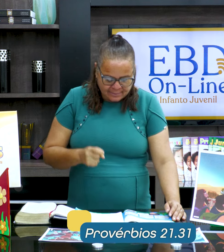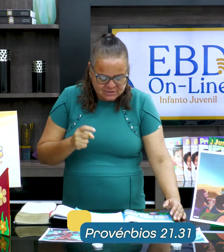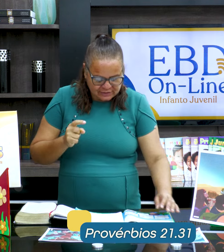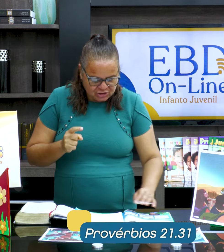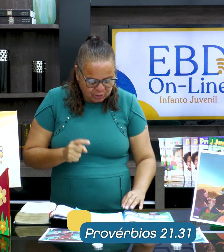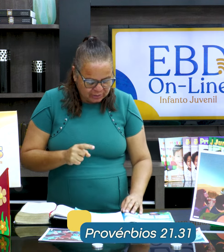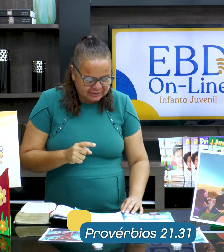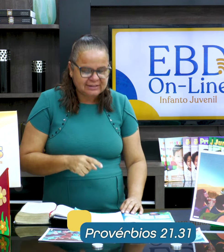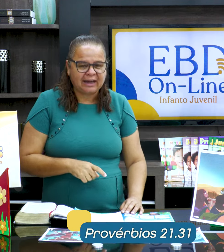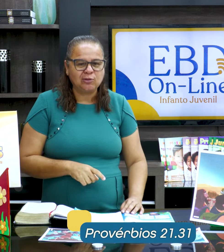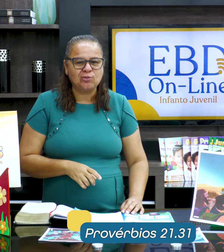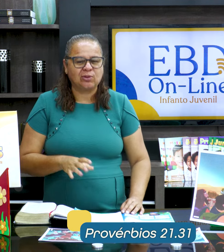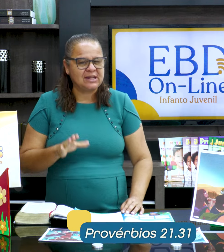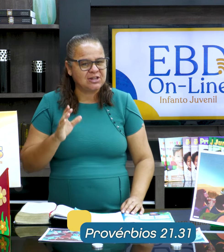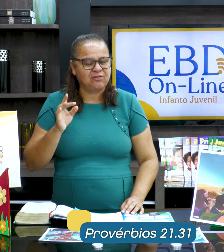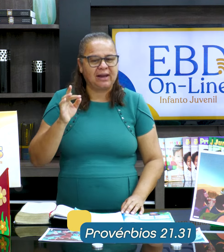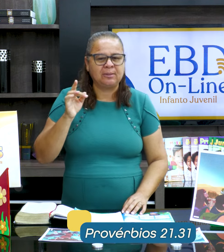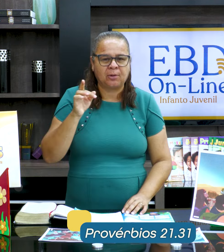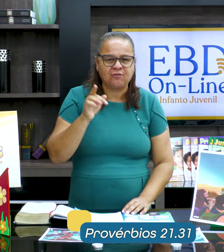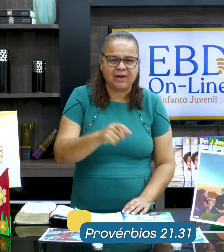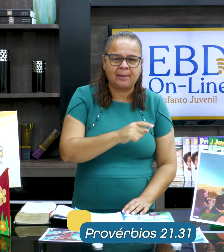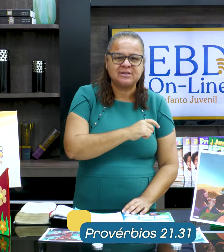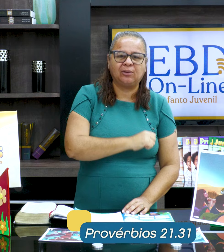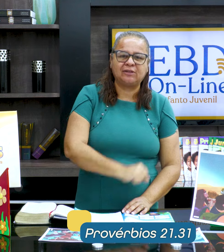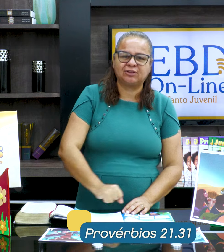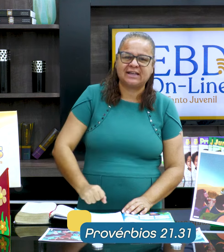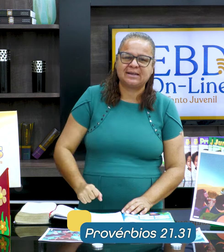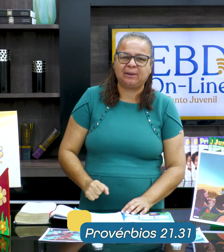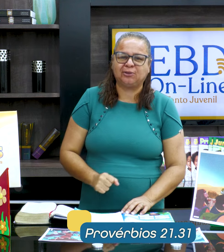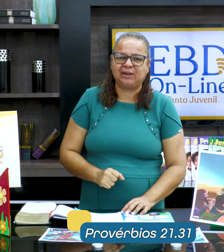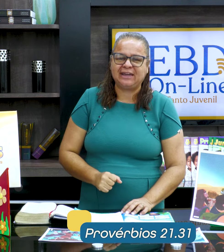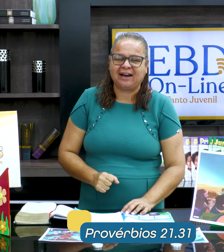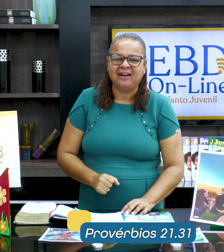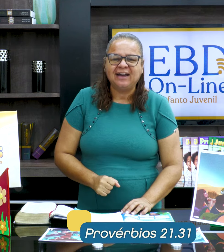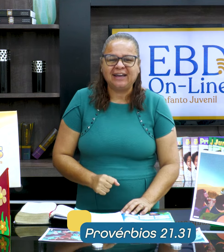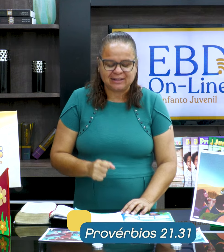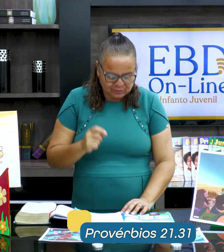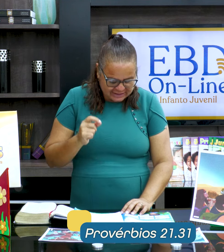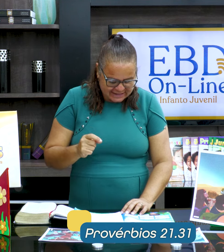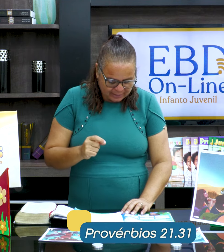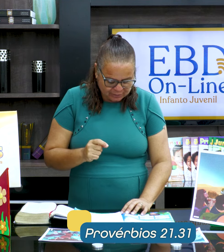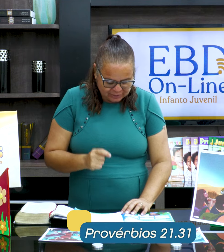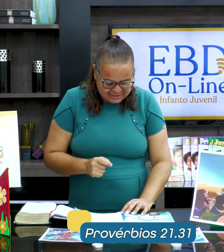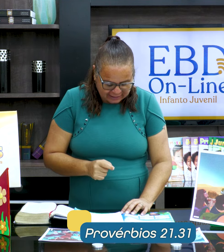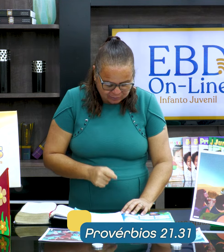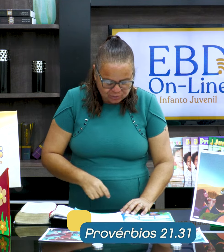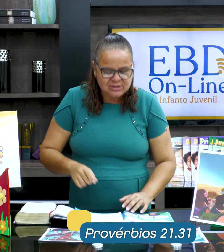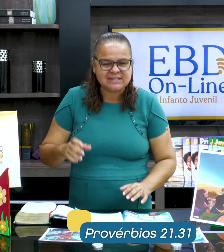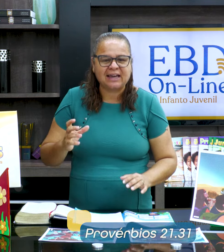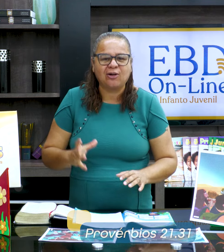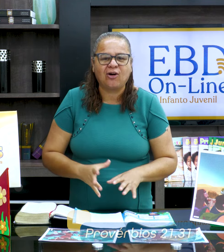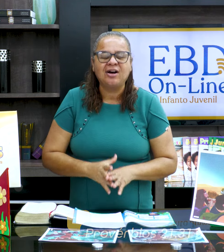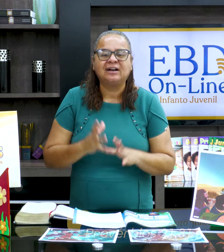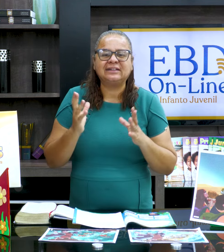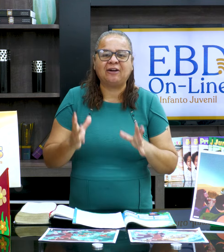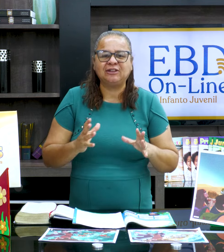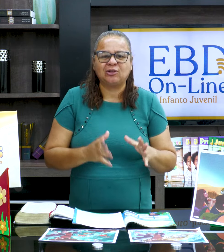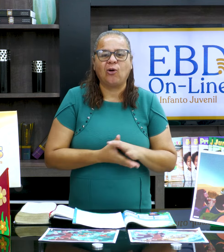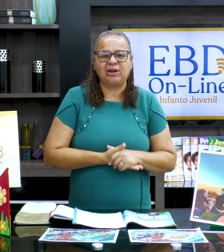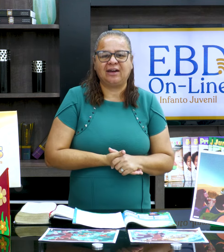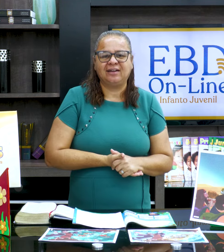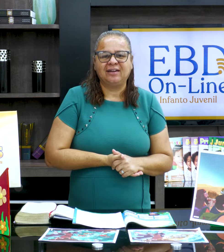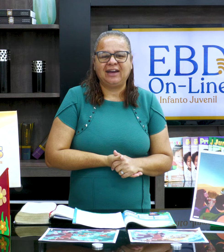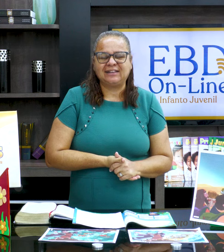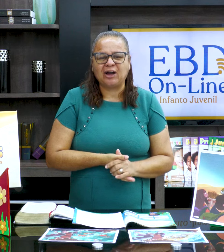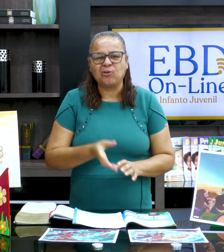provérbios 21 e 31 quando a gente fala de provérbios é o livro da sabedoria então diz aí paraos Teus alunos no Senhor da